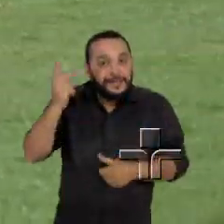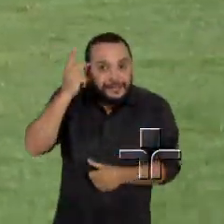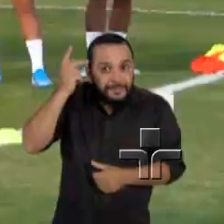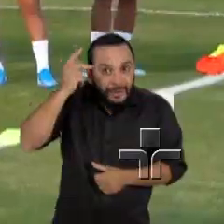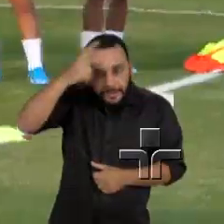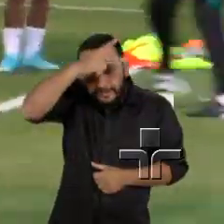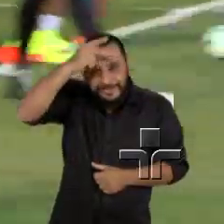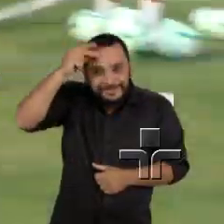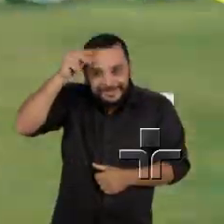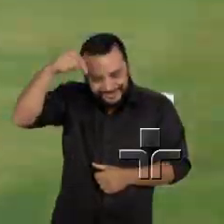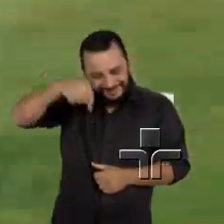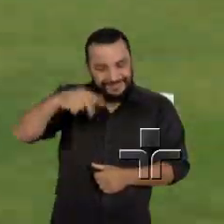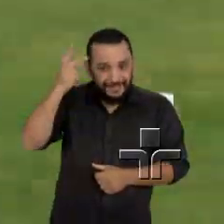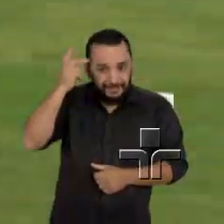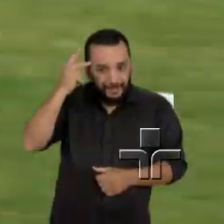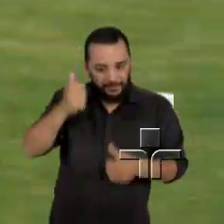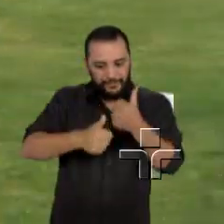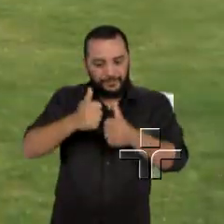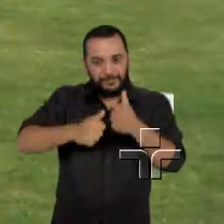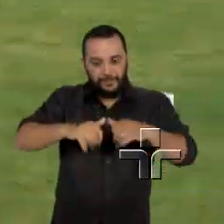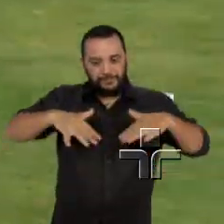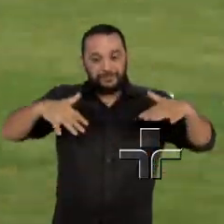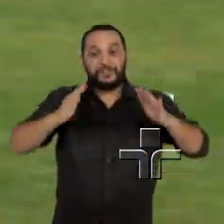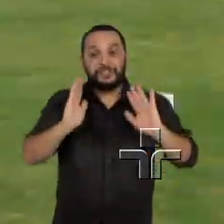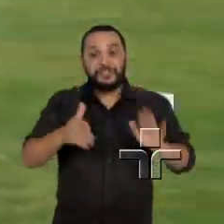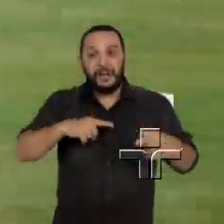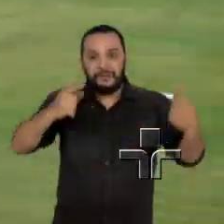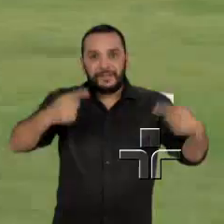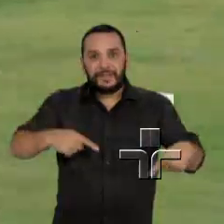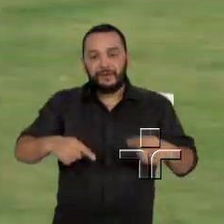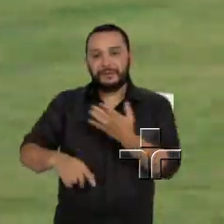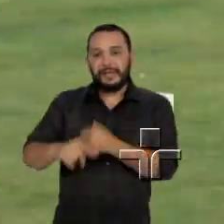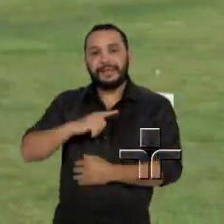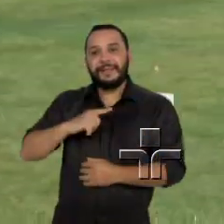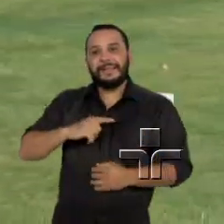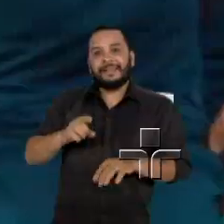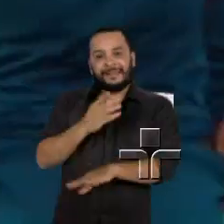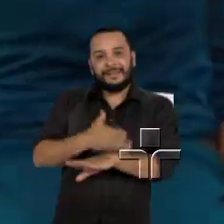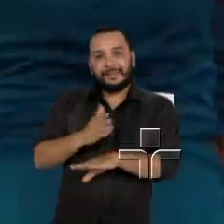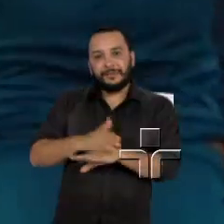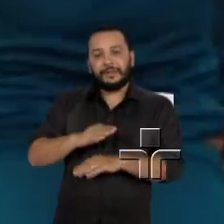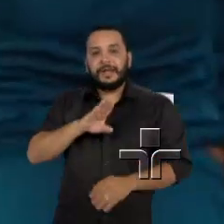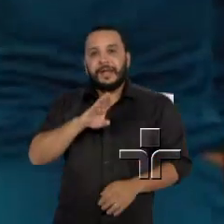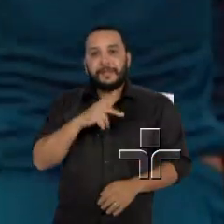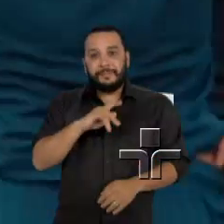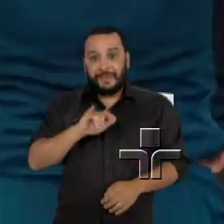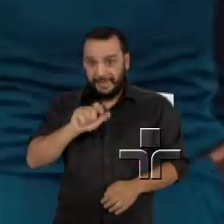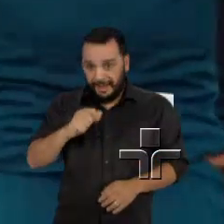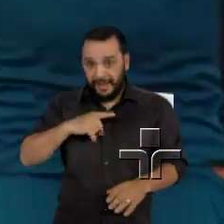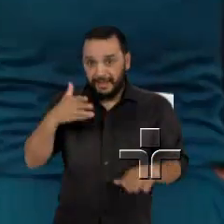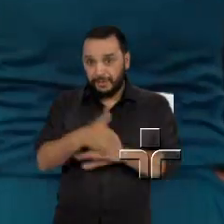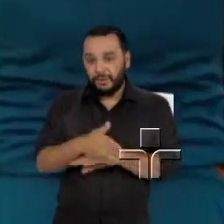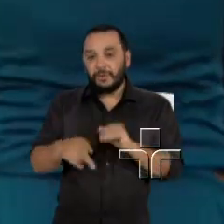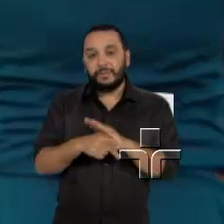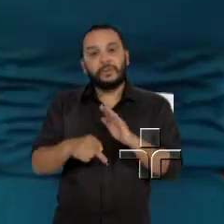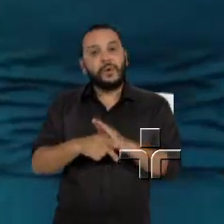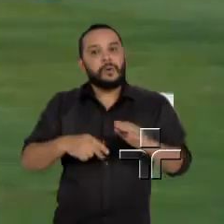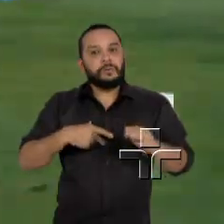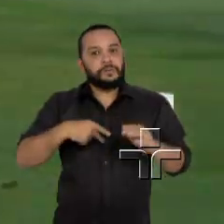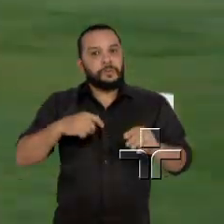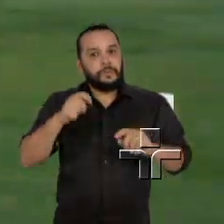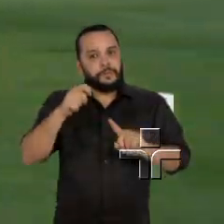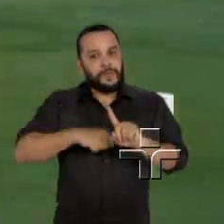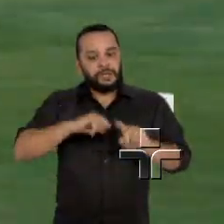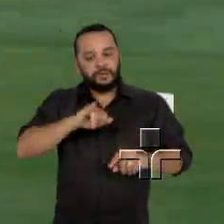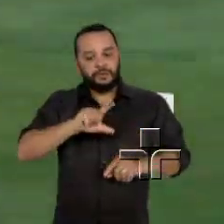final. Esse é o primeiro desafio da técnica Pia Sandhog, que assumiu a equipe brasileira em julho deste ano.